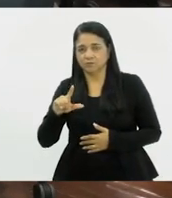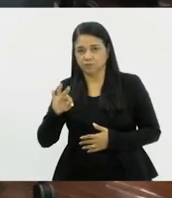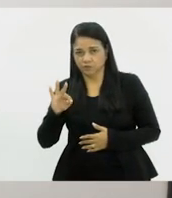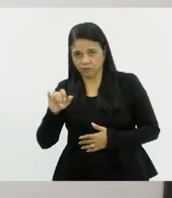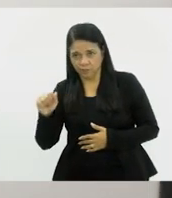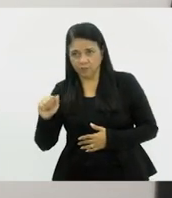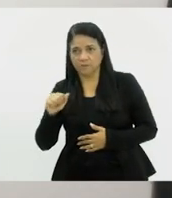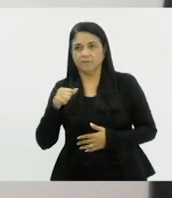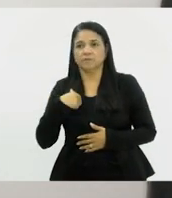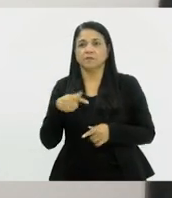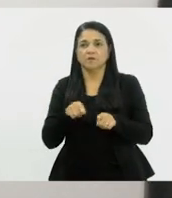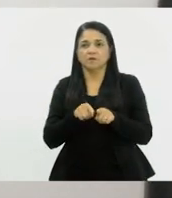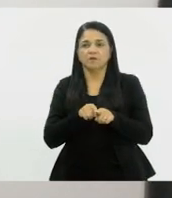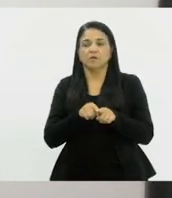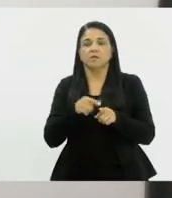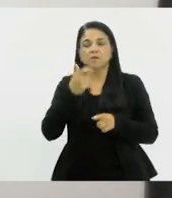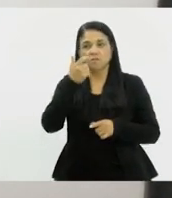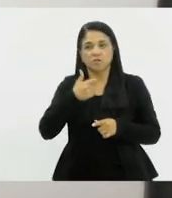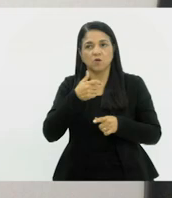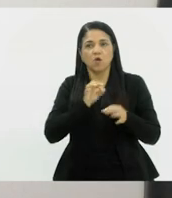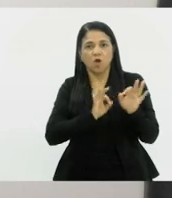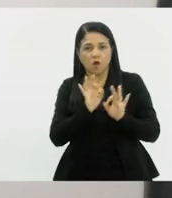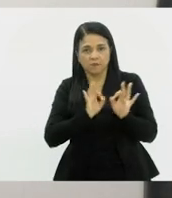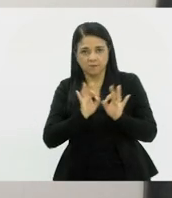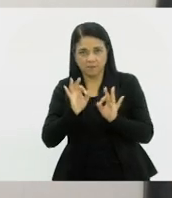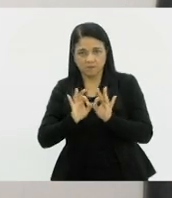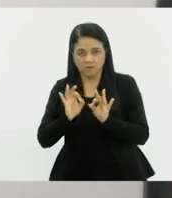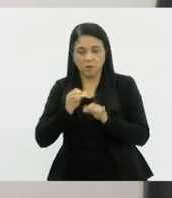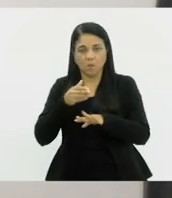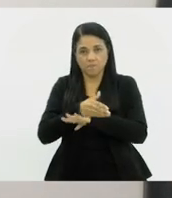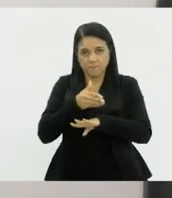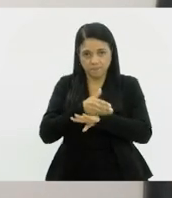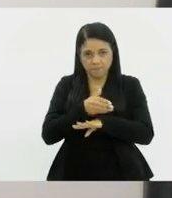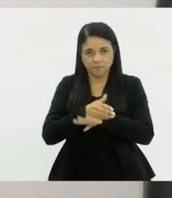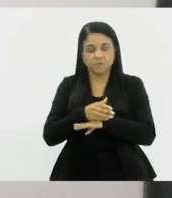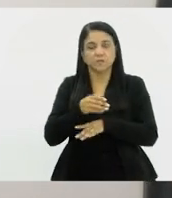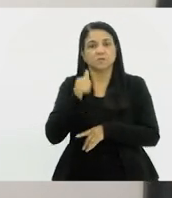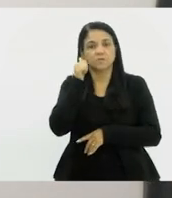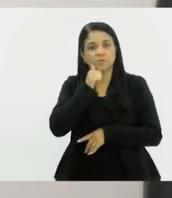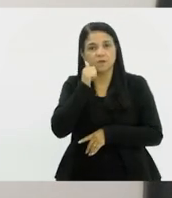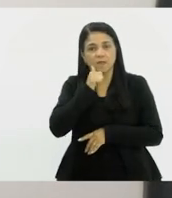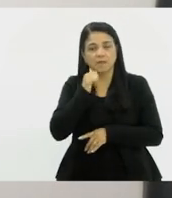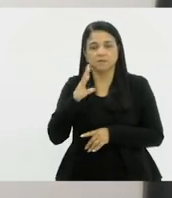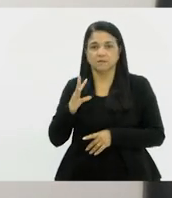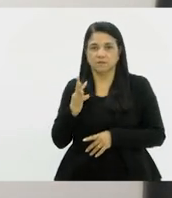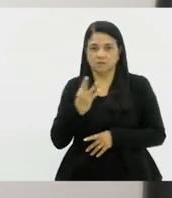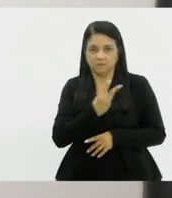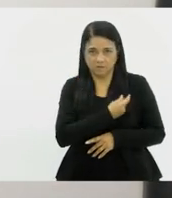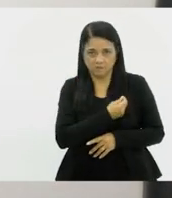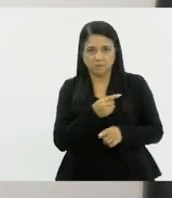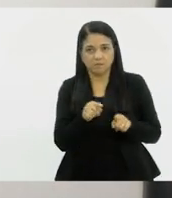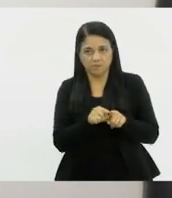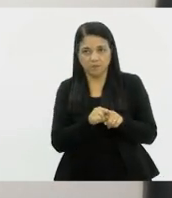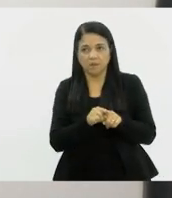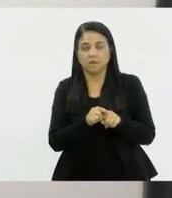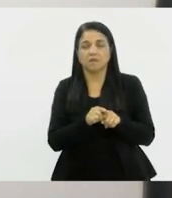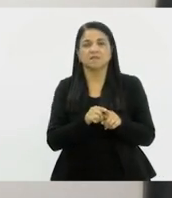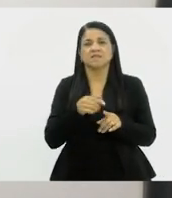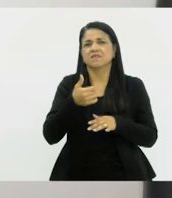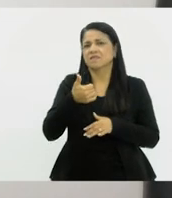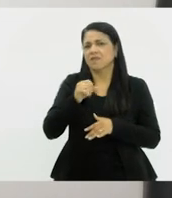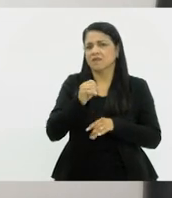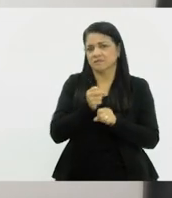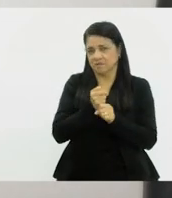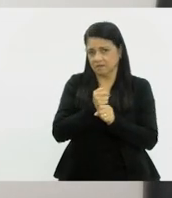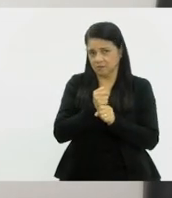antiproibicionista uma organização eh de mulheres e pessoas trans né atingidas pela guerras drogas que tem aí quase 10 anos